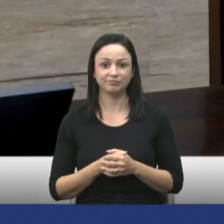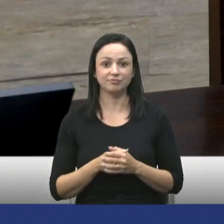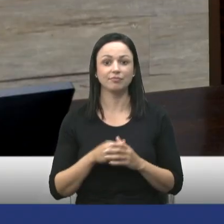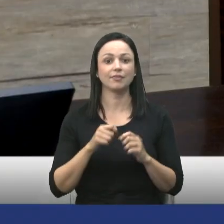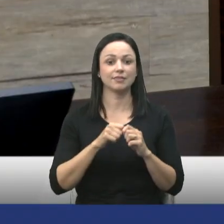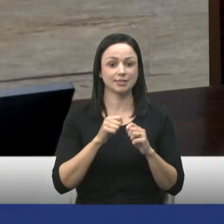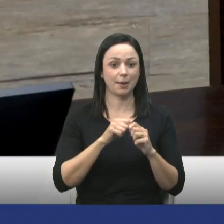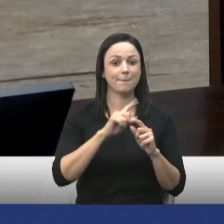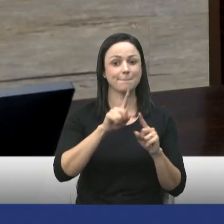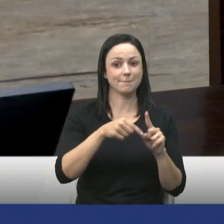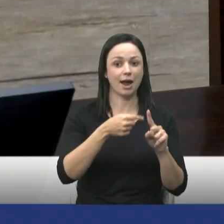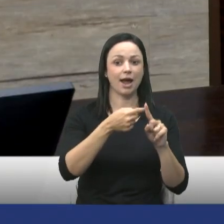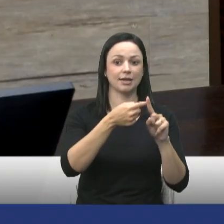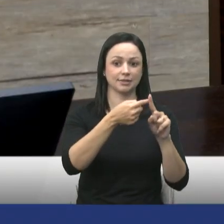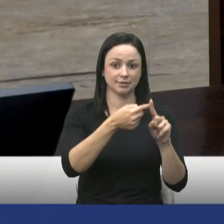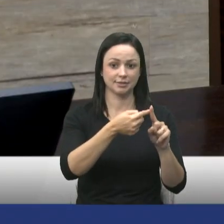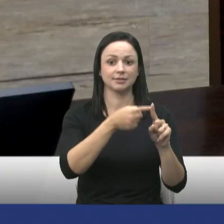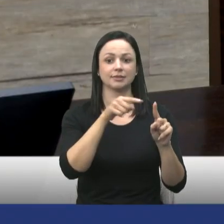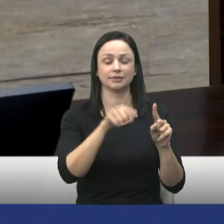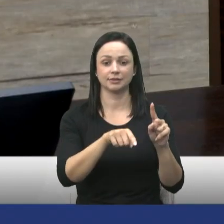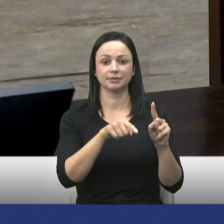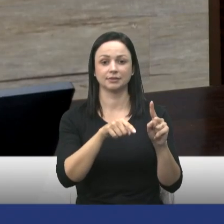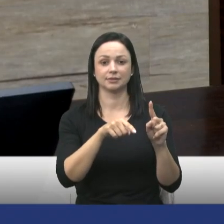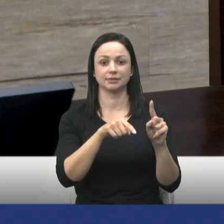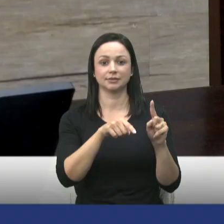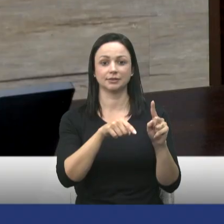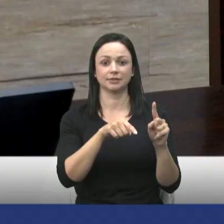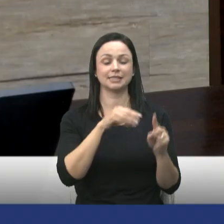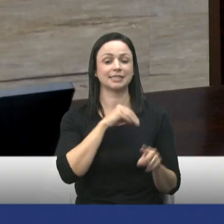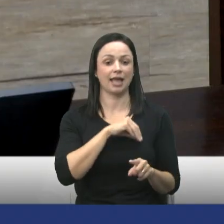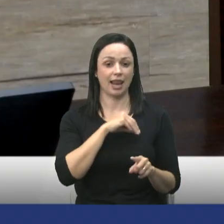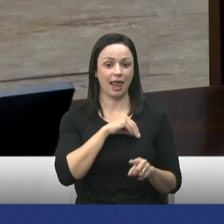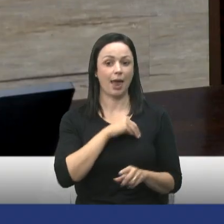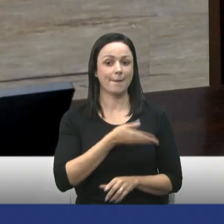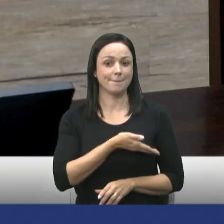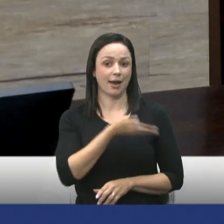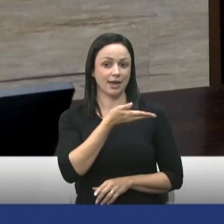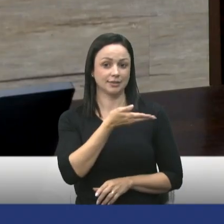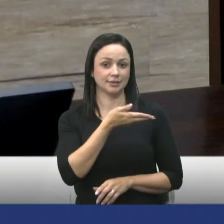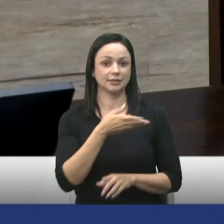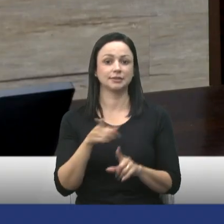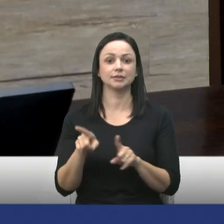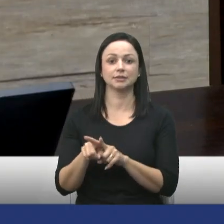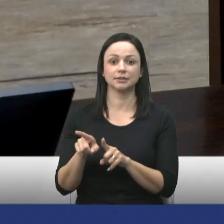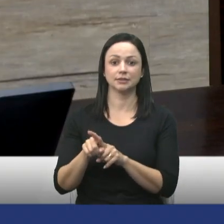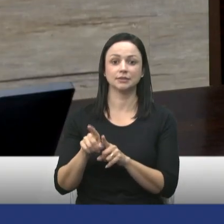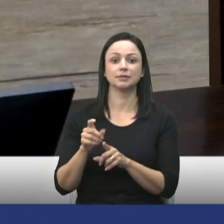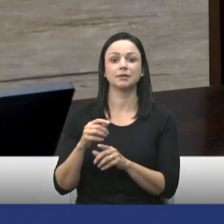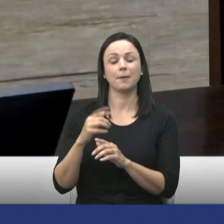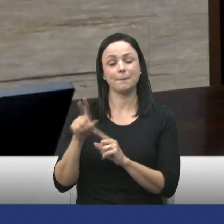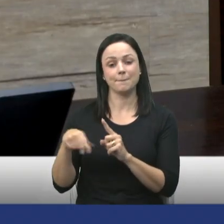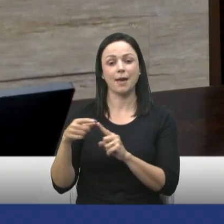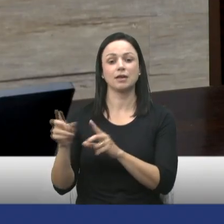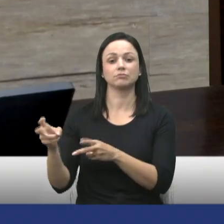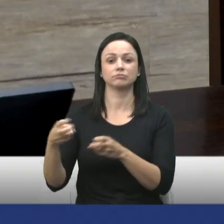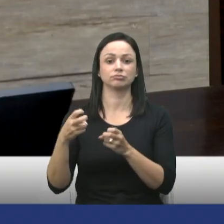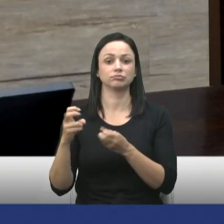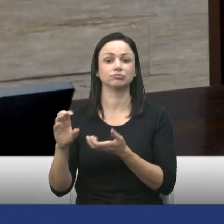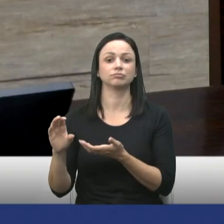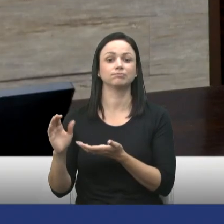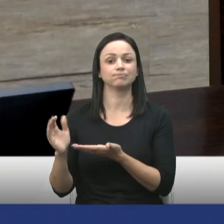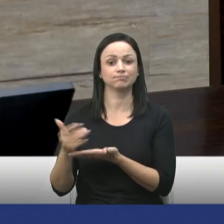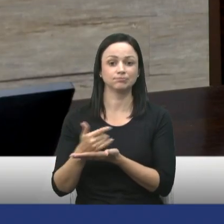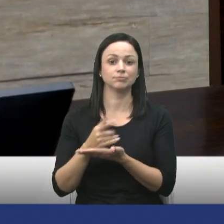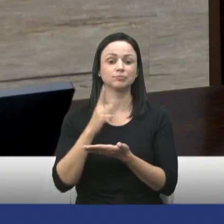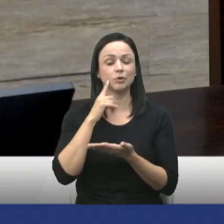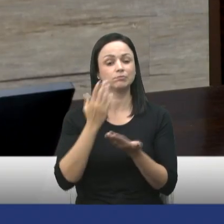aumento de salário com aumento simplesmente da receita. Então, é isso que a gente tem que